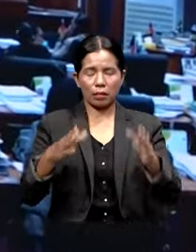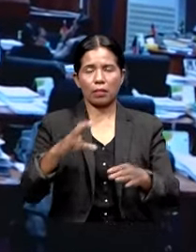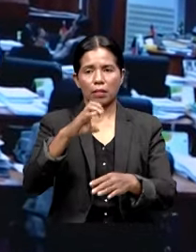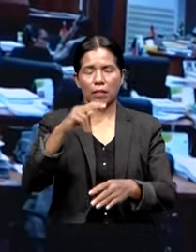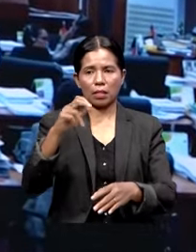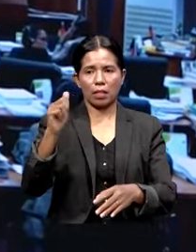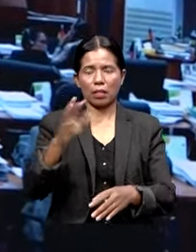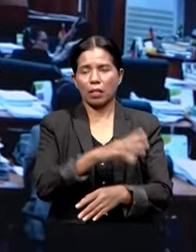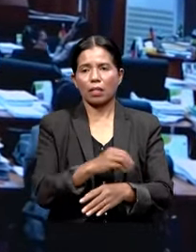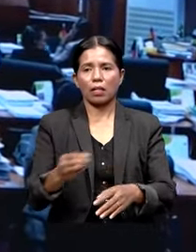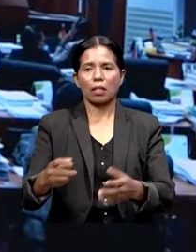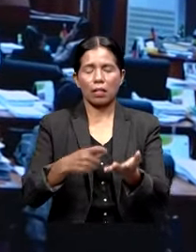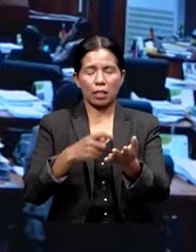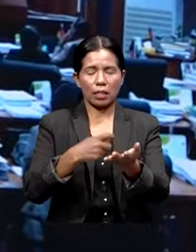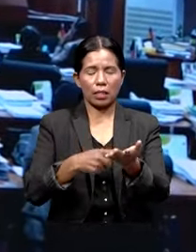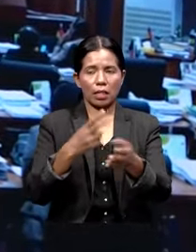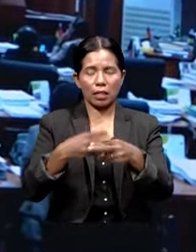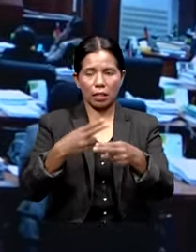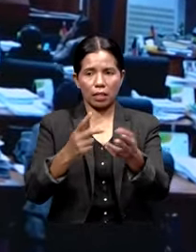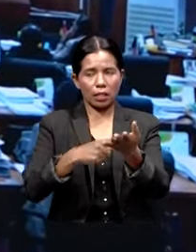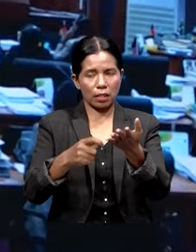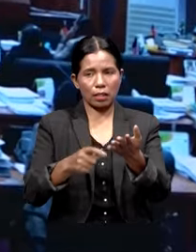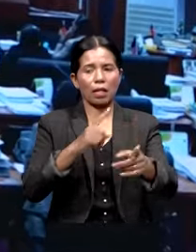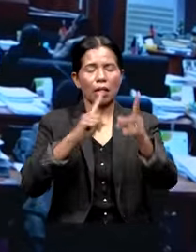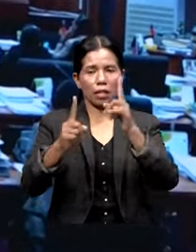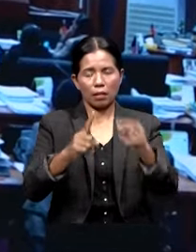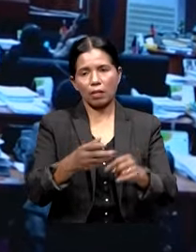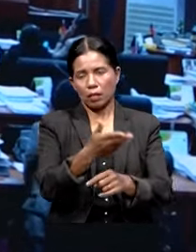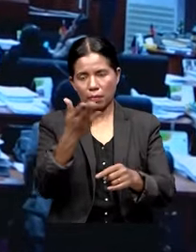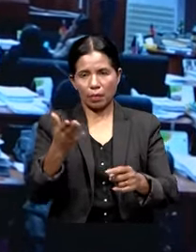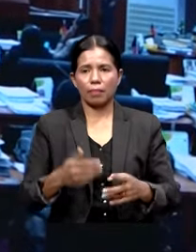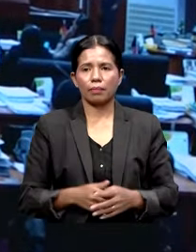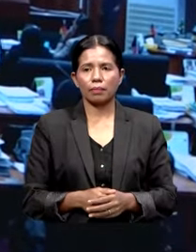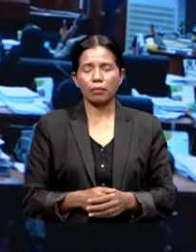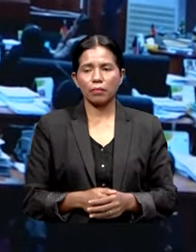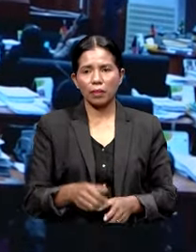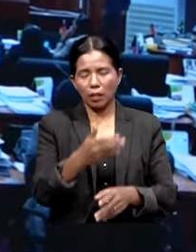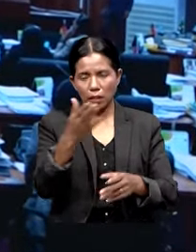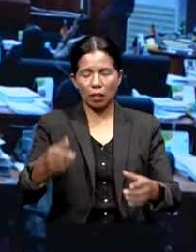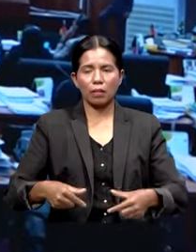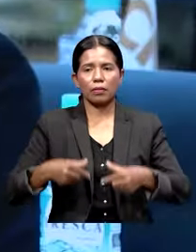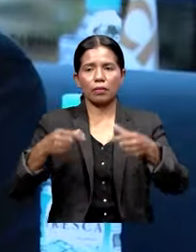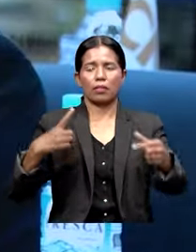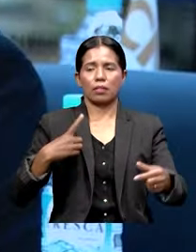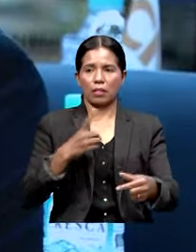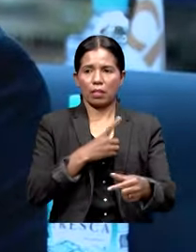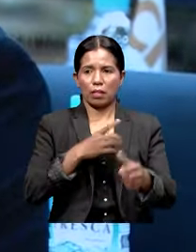Aninarani, técnico Sira, registro ele, né? Nem a Aquila fala Itabot. Ah, Itabot foi ela, o deputado.